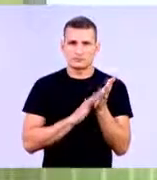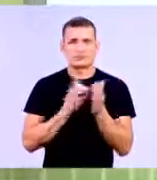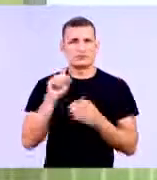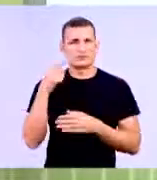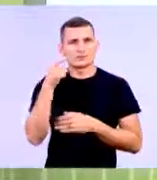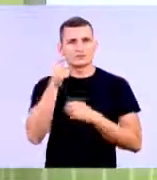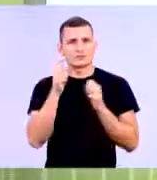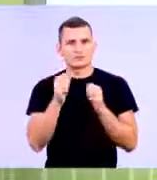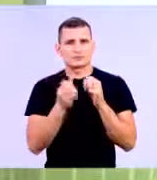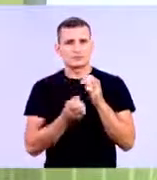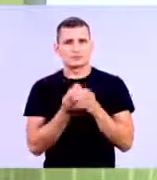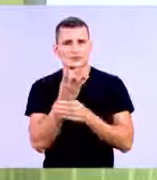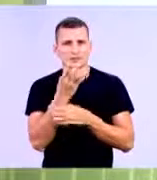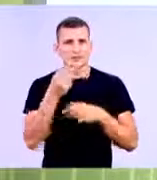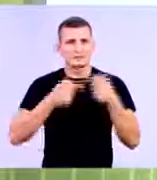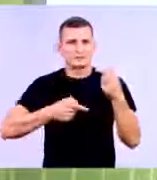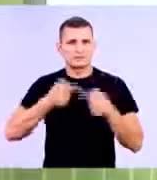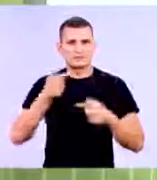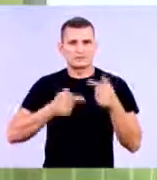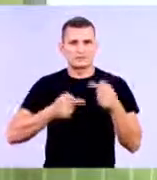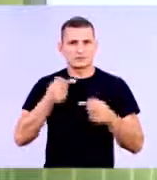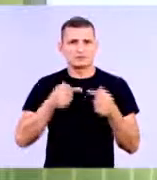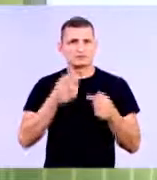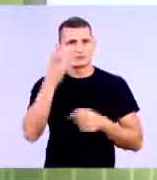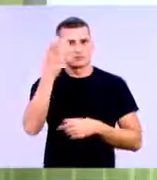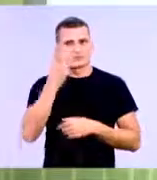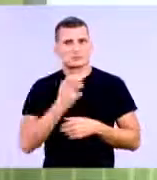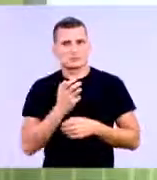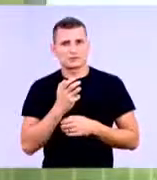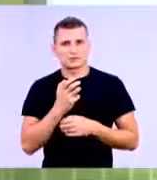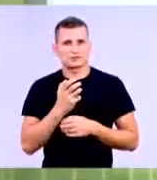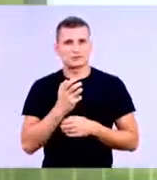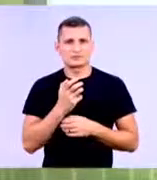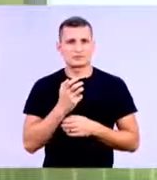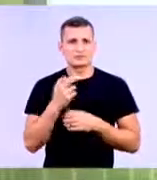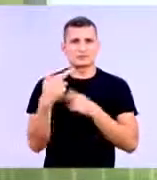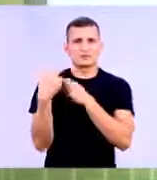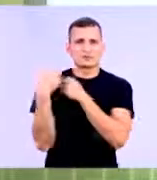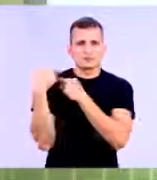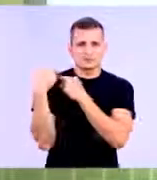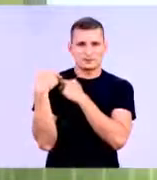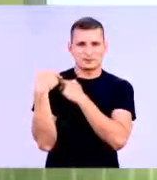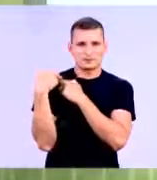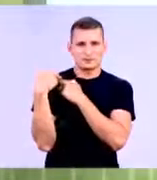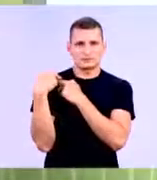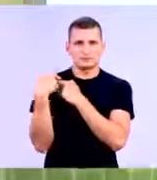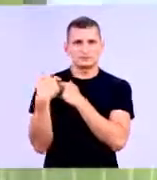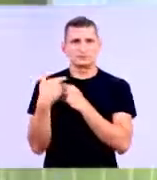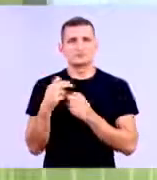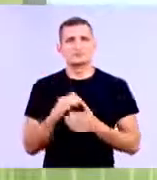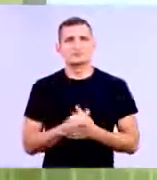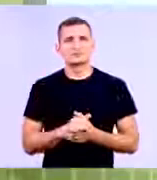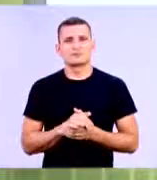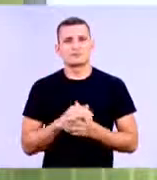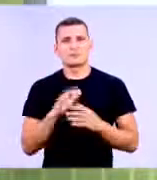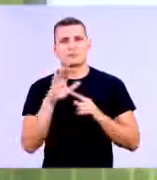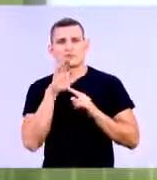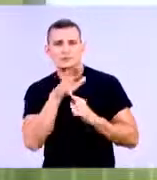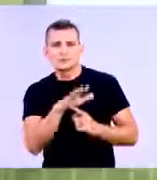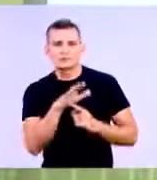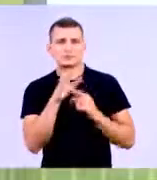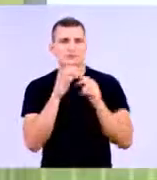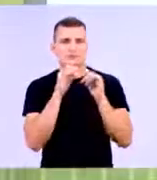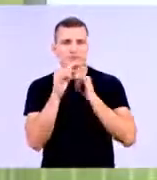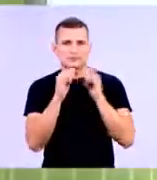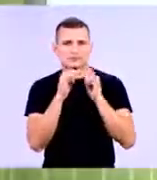possa criar uma política bem séria, né, e de responsabilidade suficiente para proteger as